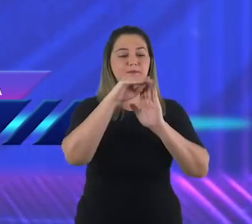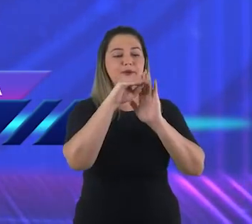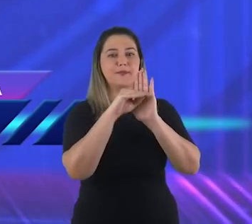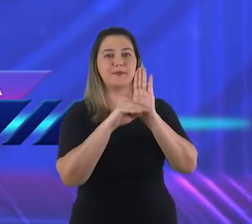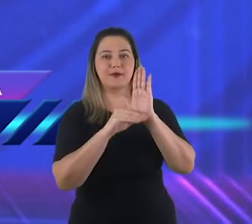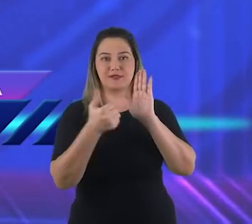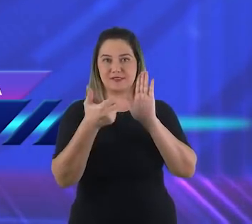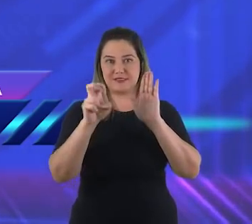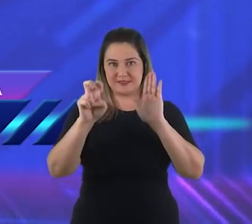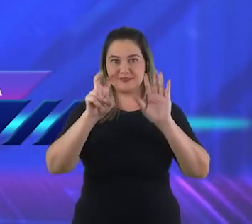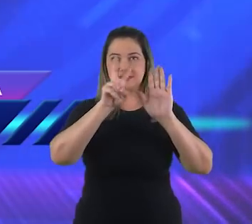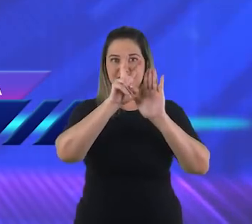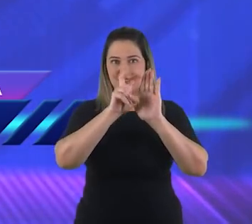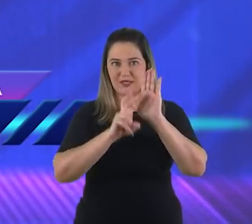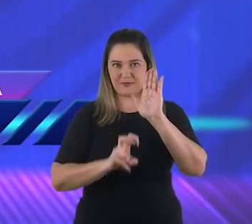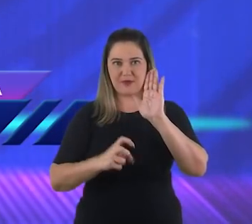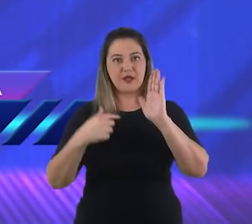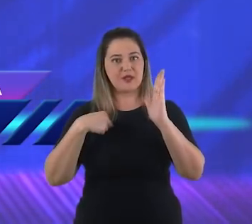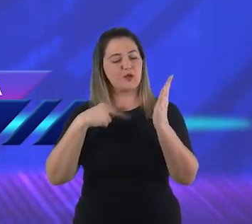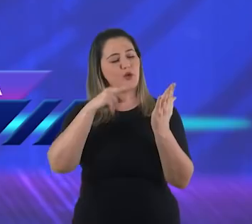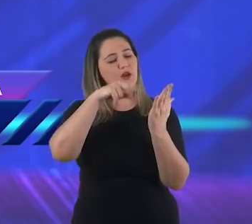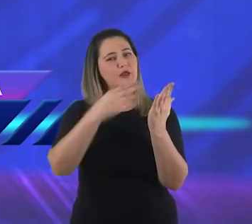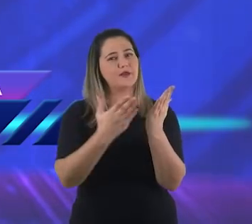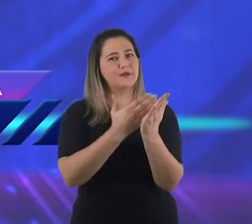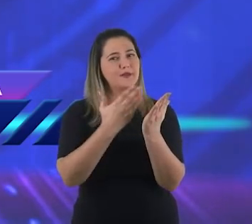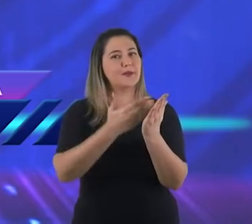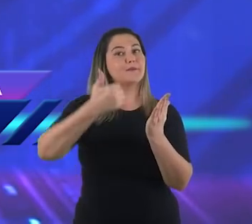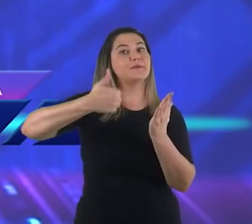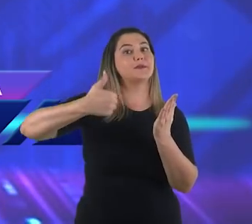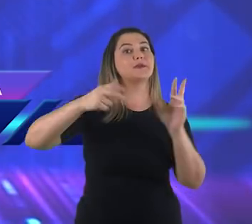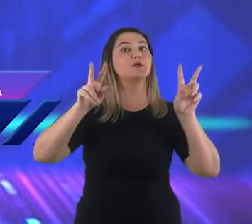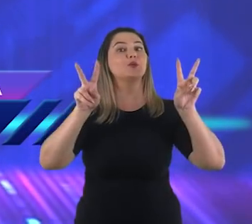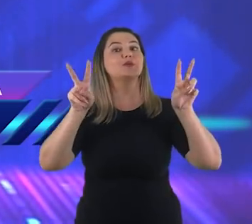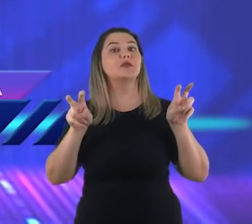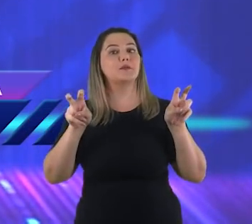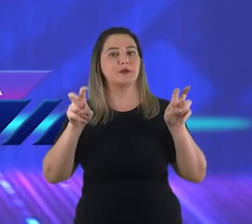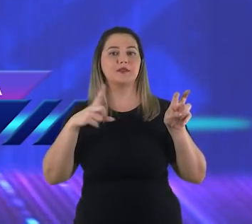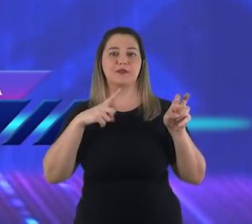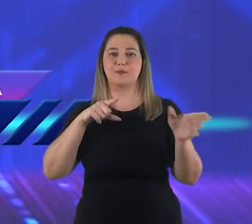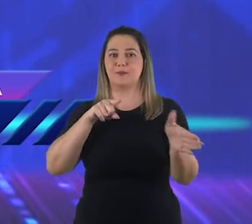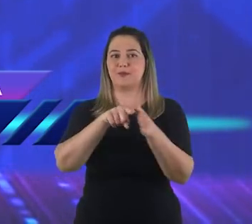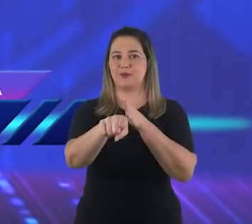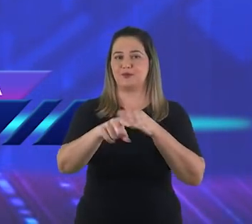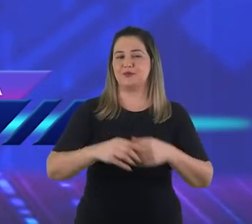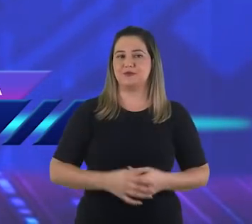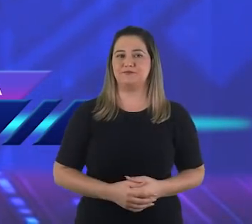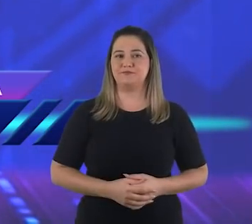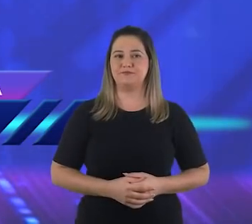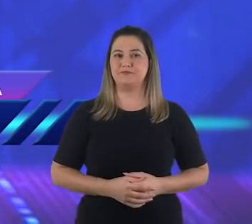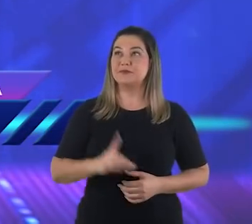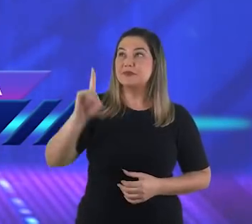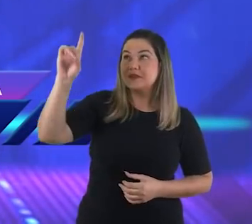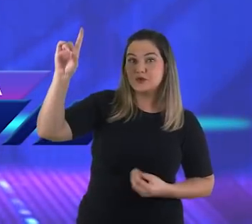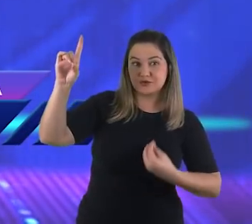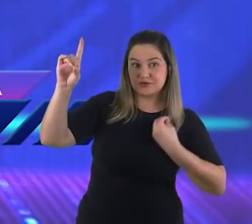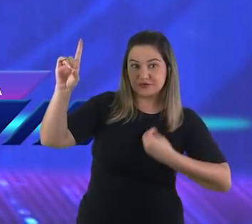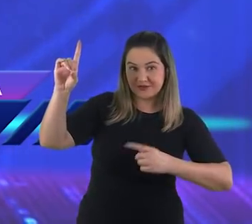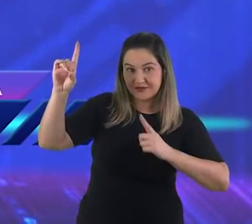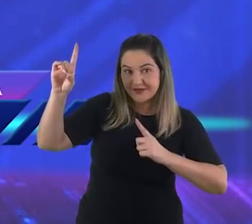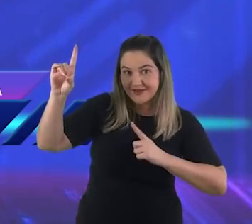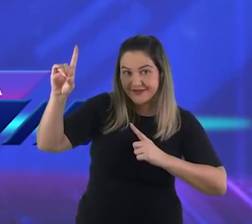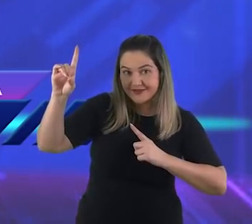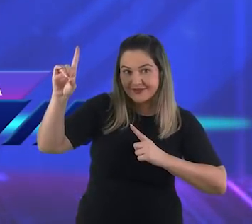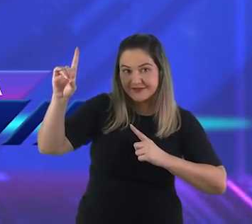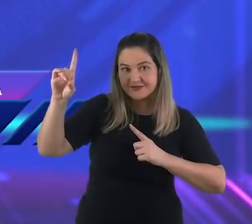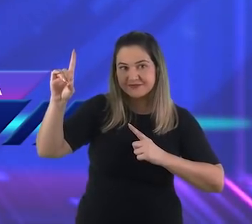olha, muito bons. Eu estava olhando o primeiro estudo aqui, e o primeiro estudo começa com uma pergunta: Deus existe?